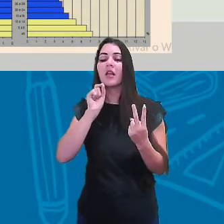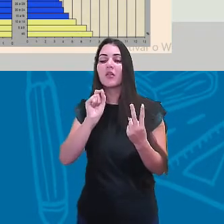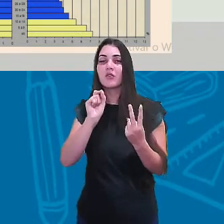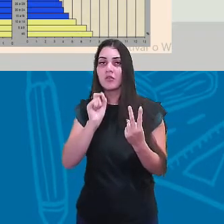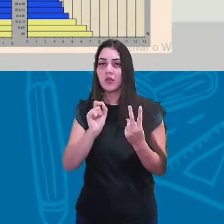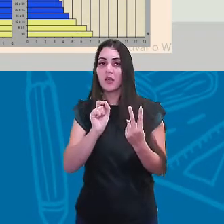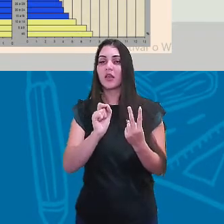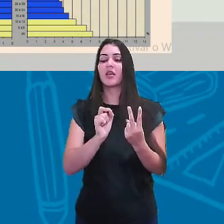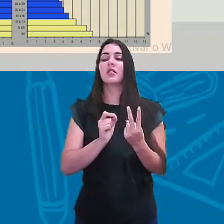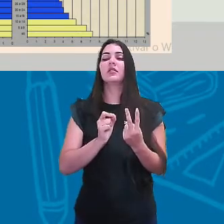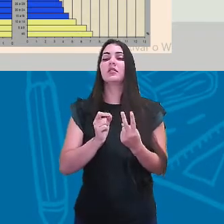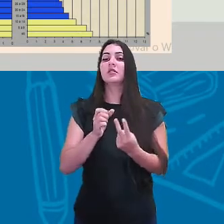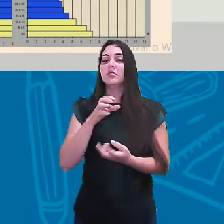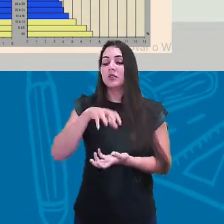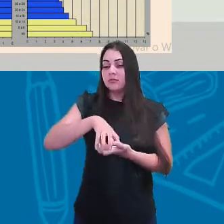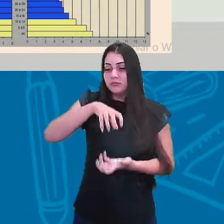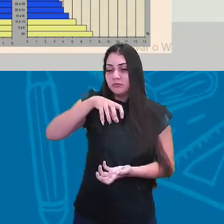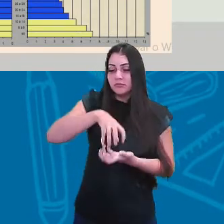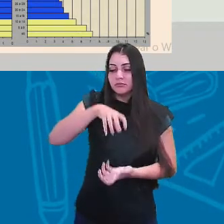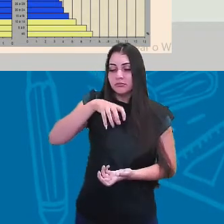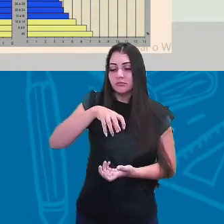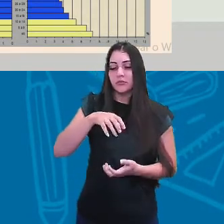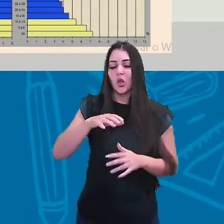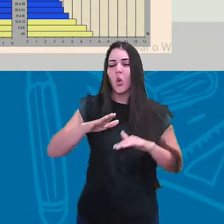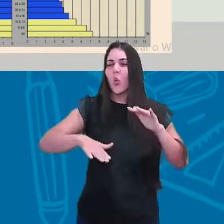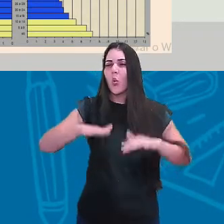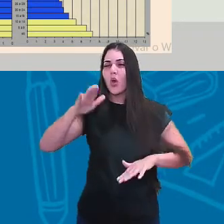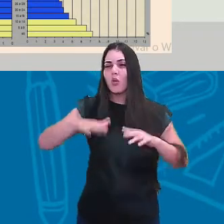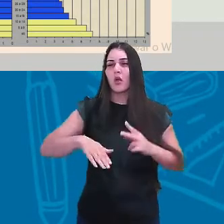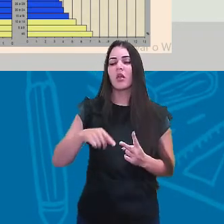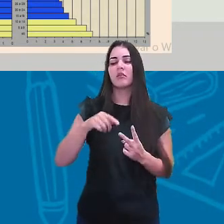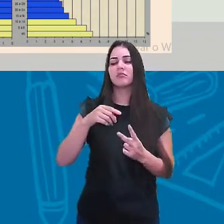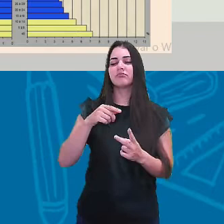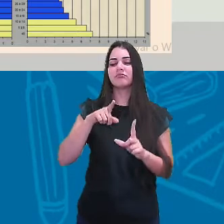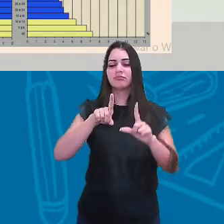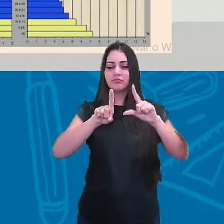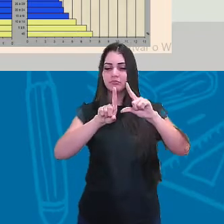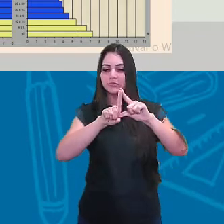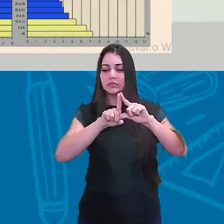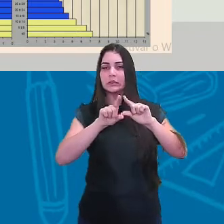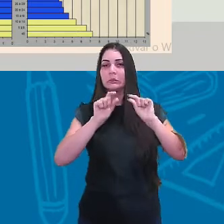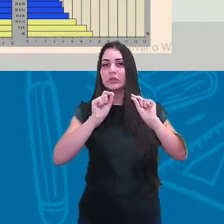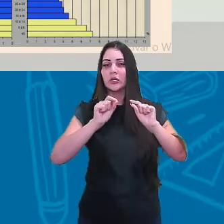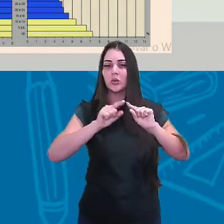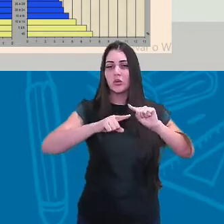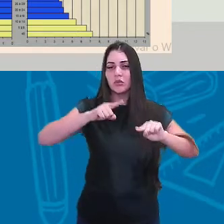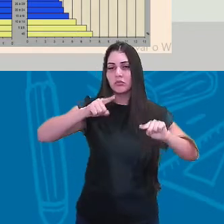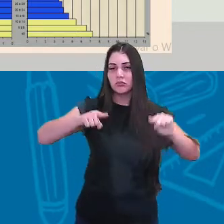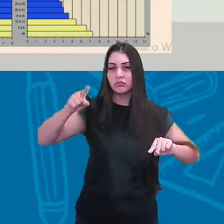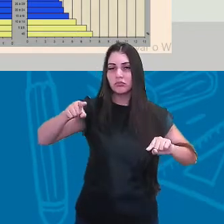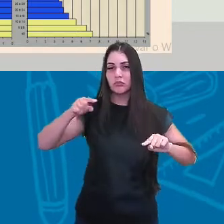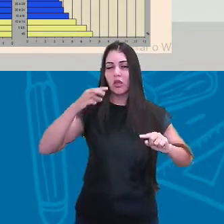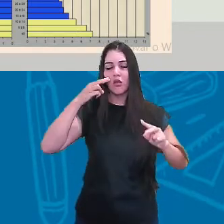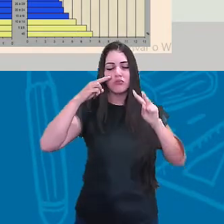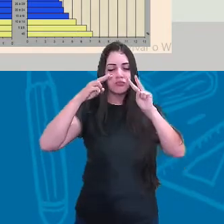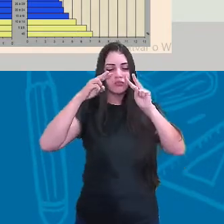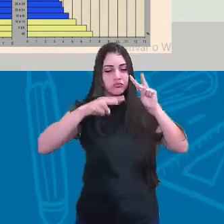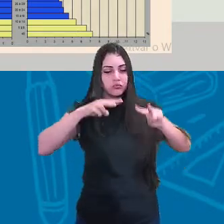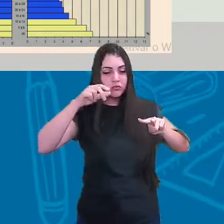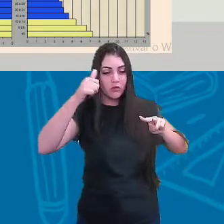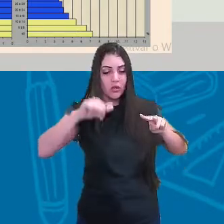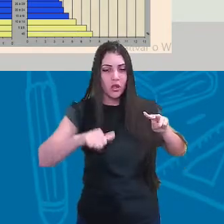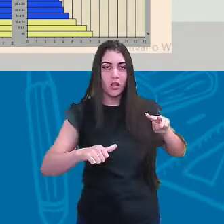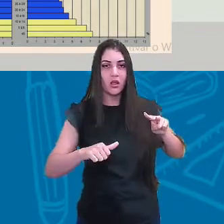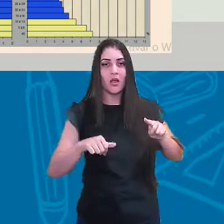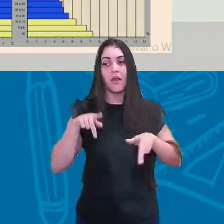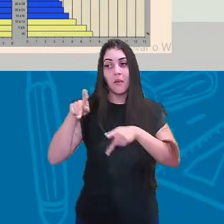Então, basicamente, a nossa pirâmide etária, qual que é a pirâmide etária? Que é um gráfico que serve para a gente analisar a população daquele